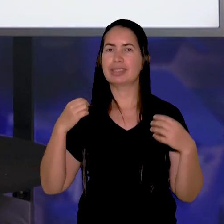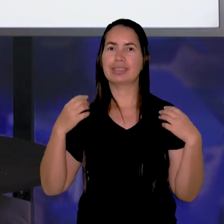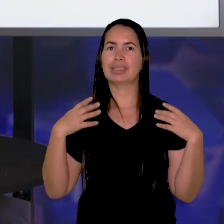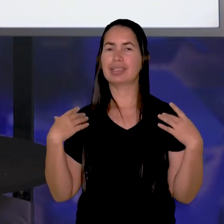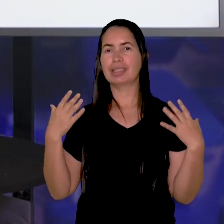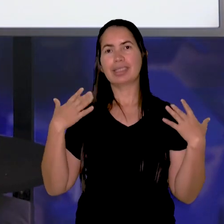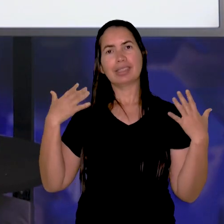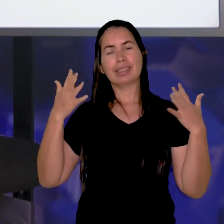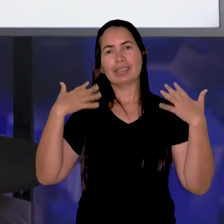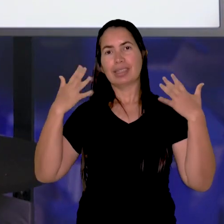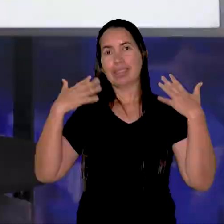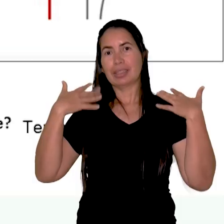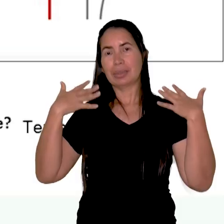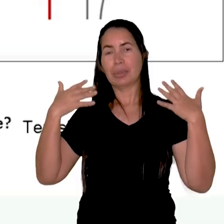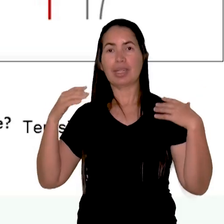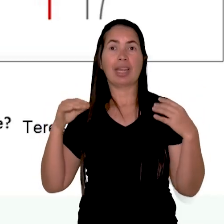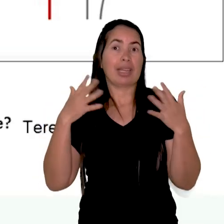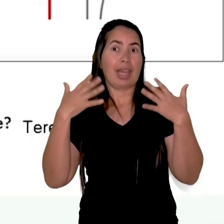muito quente?